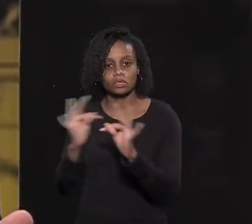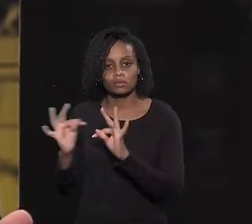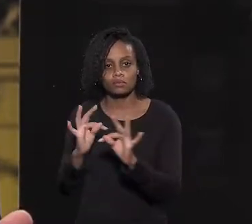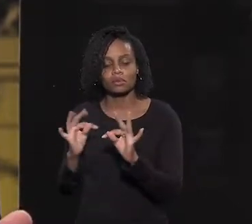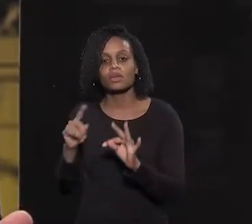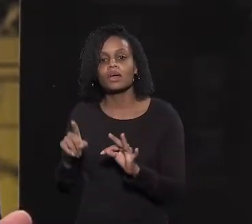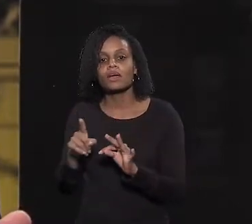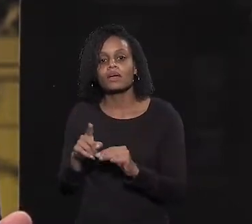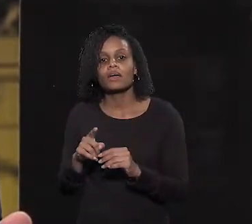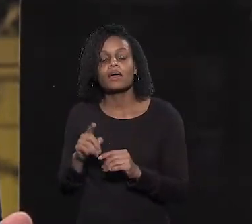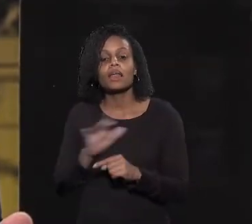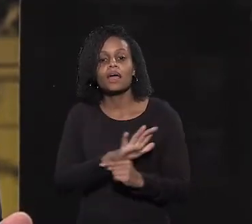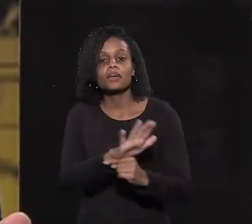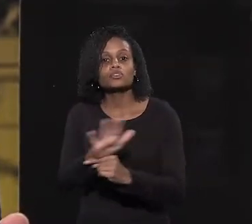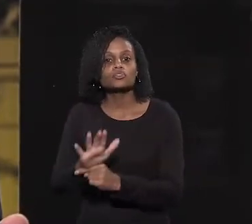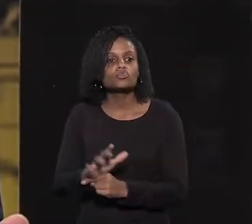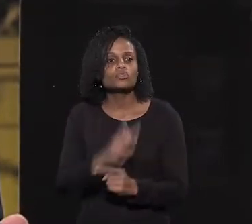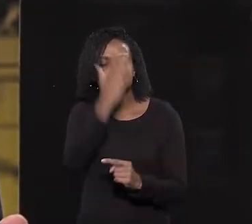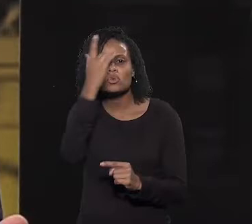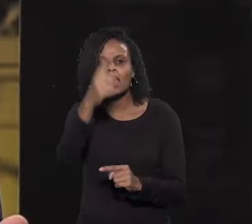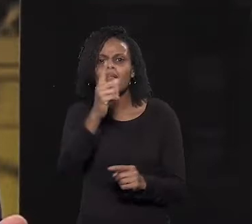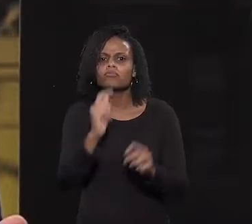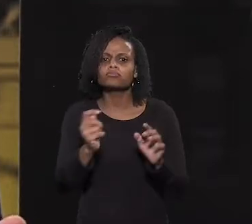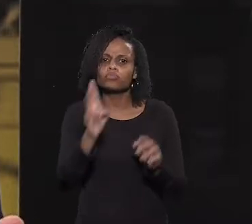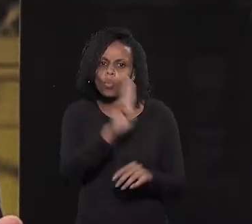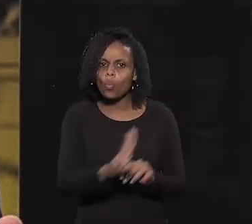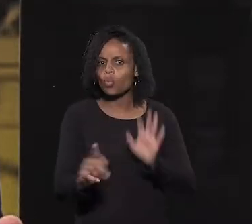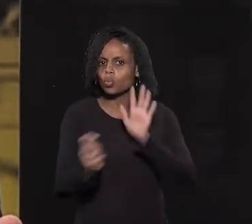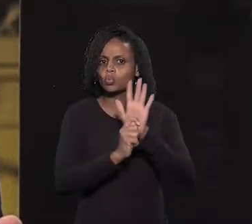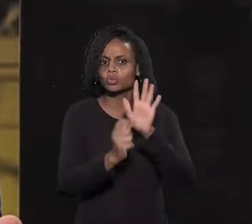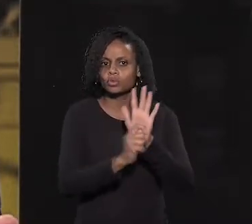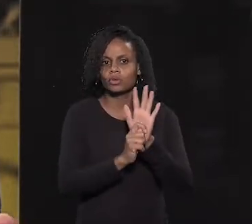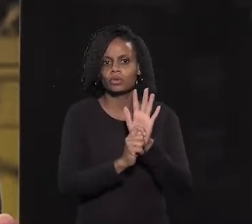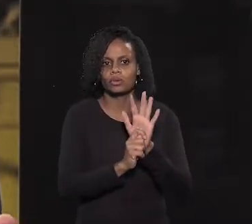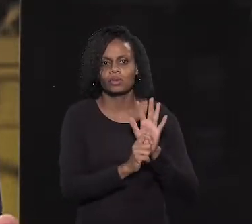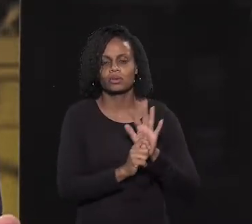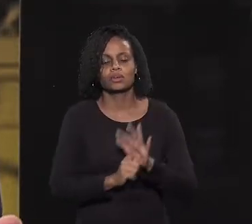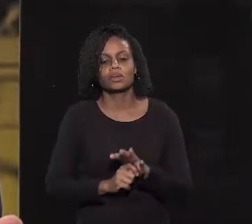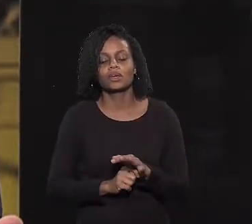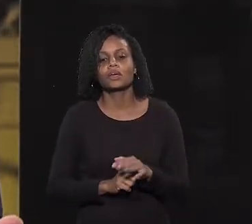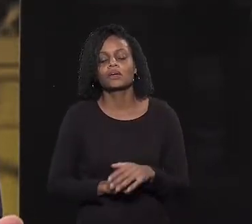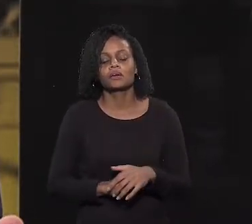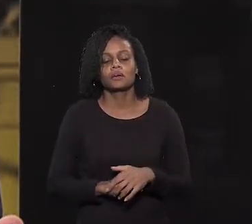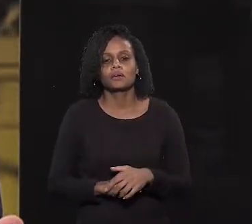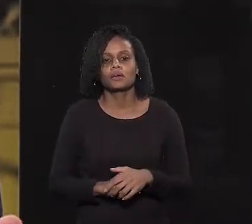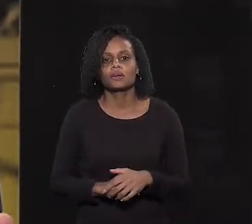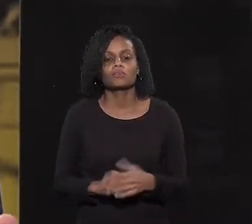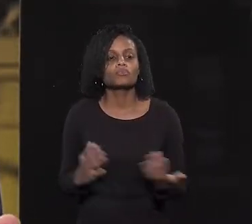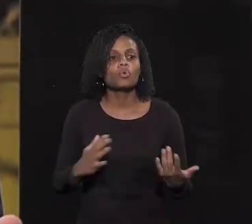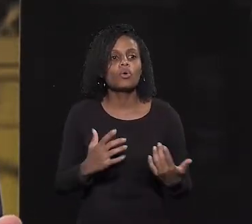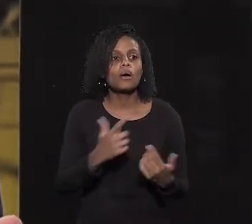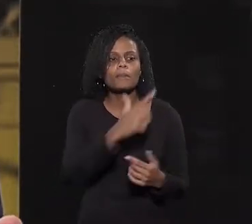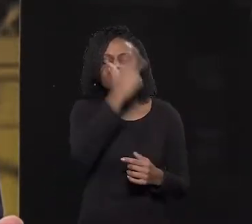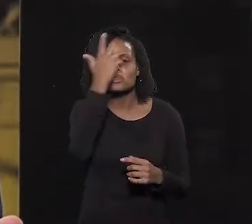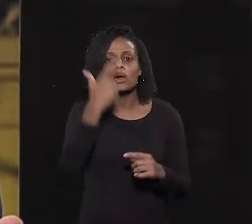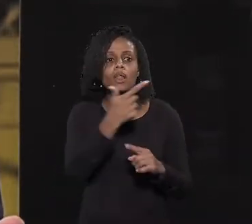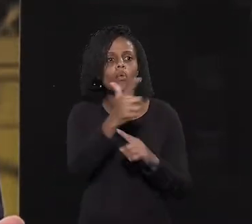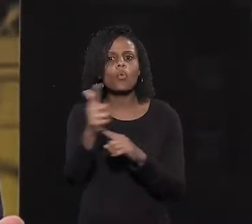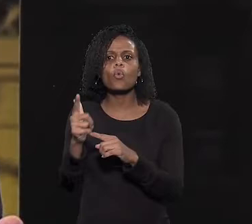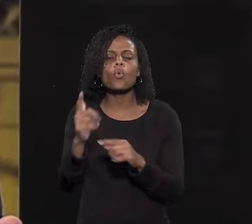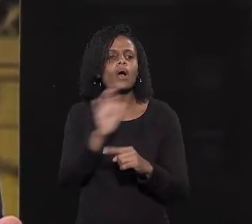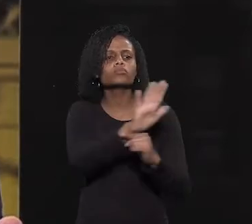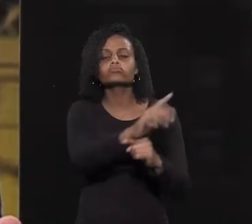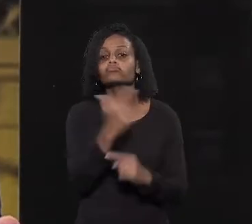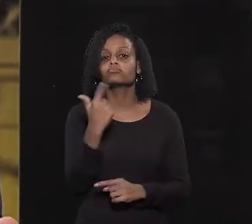terapêuticas, elas resgatam aqueles que estão lá em uso, ou onde não encontraria mais nenhum outro equipamento para que